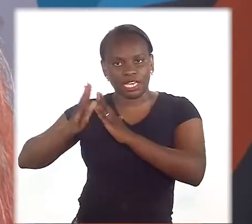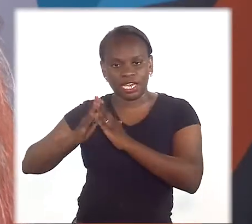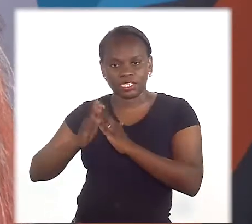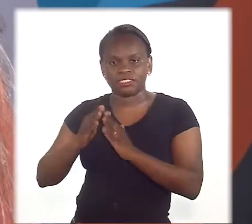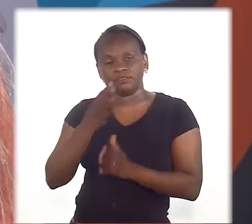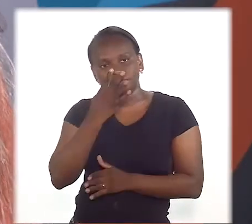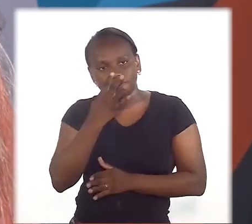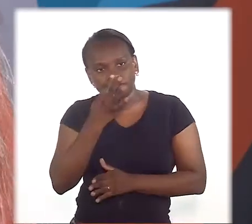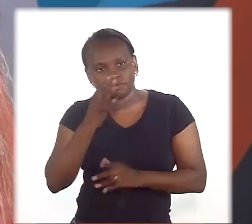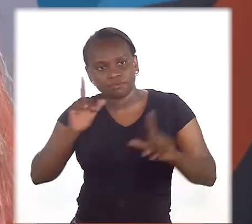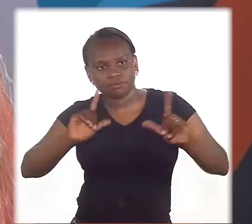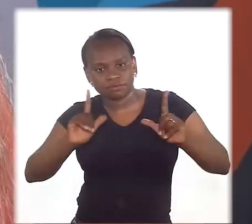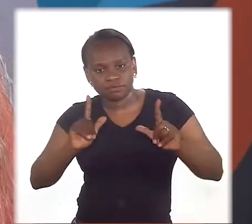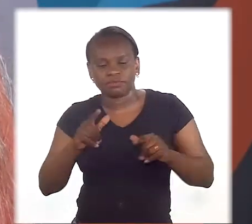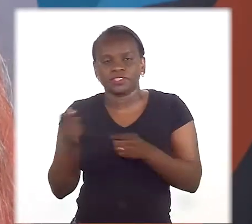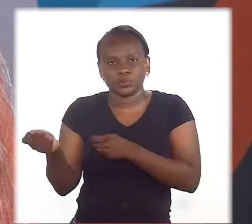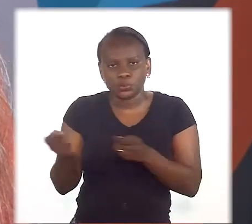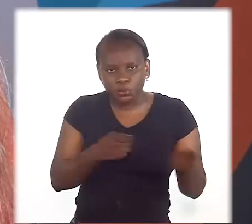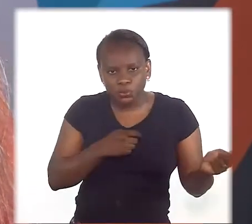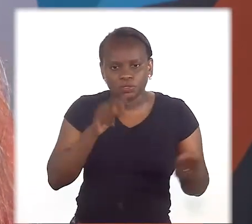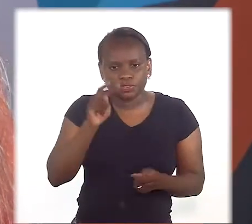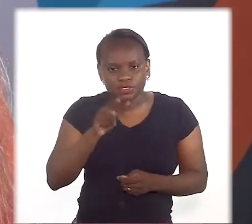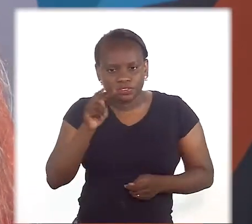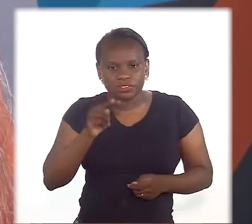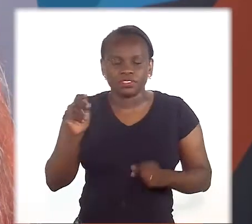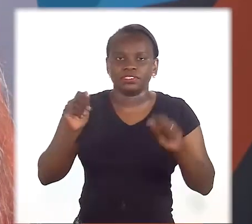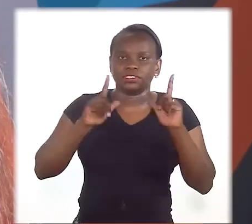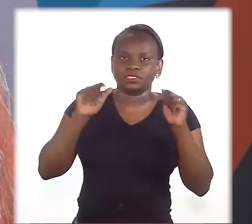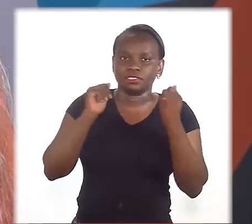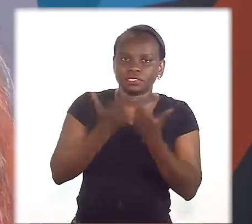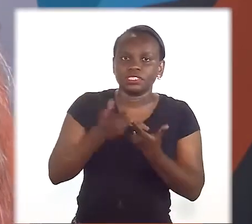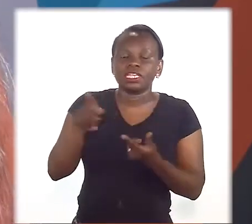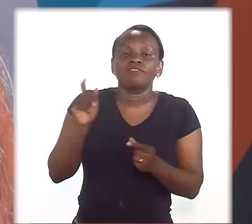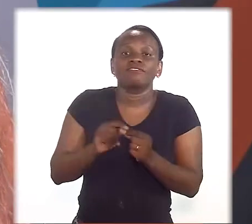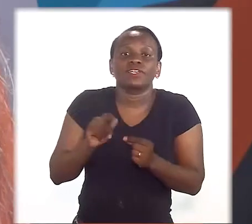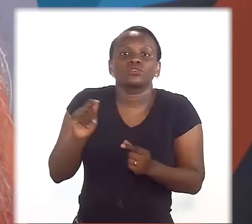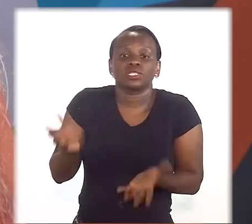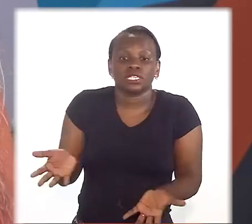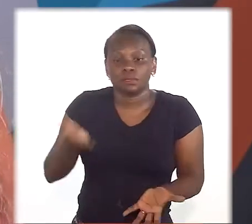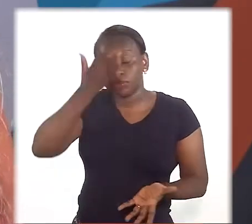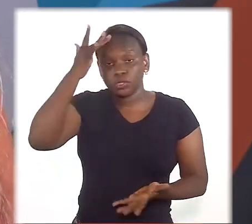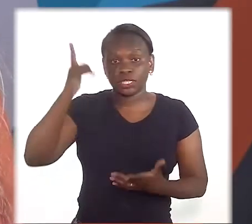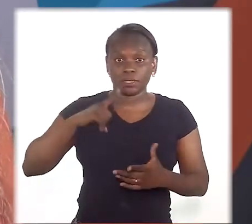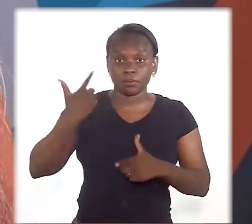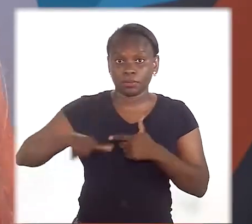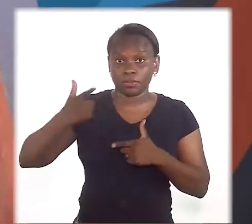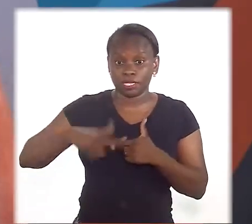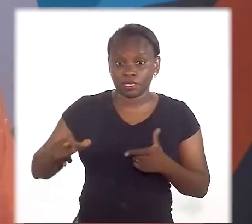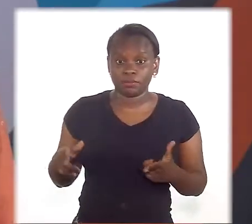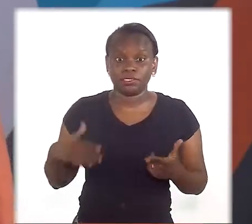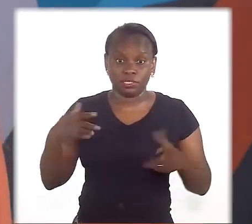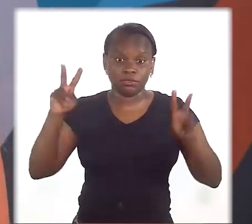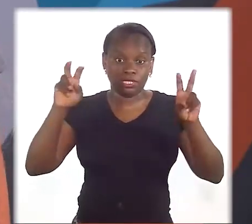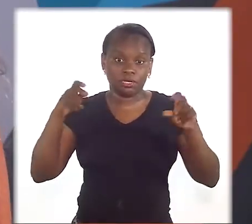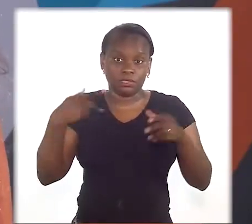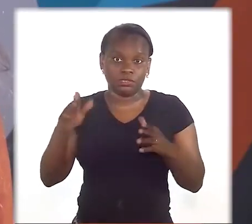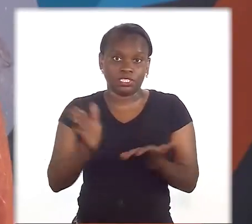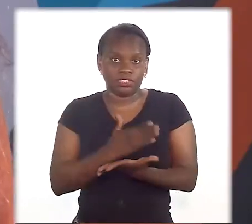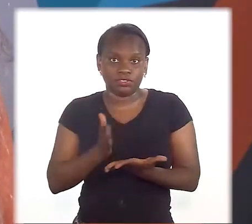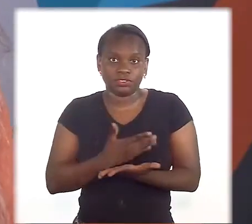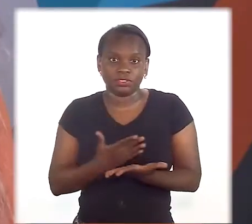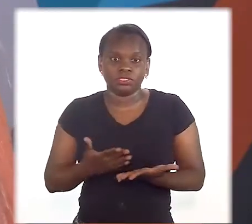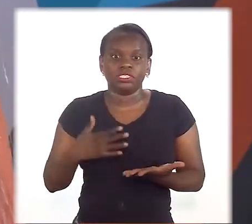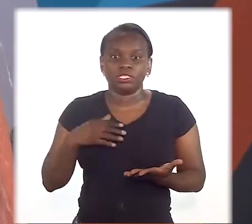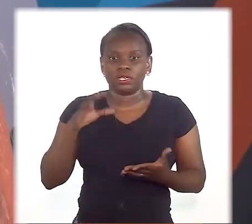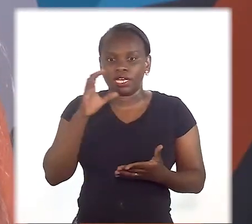estão em casa, que nos acompanham aqui fielmente pelo nosso canal, o que eles fazem? Quem está com esse problema? Inclusive é o tema do seu livro,